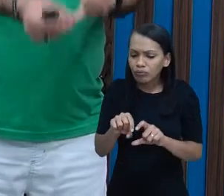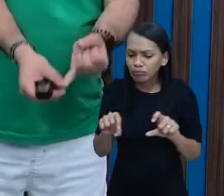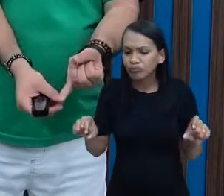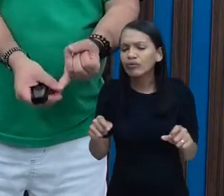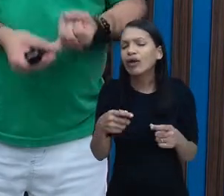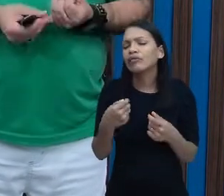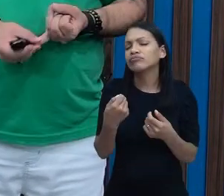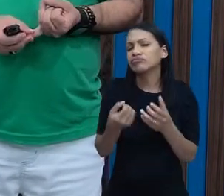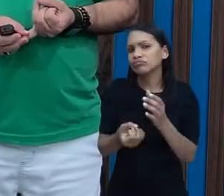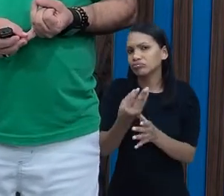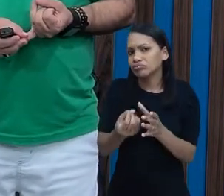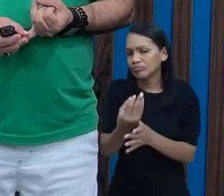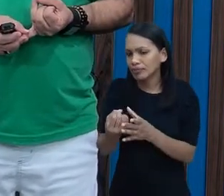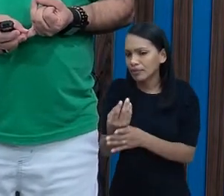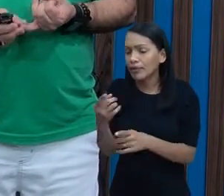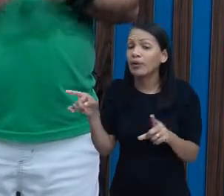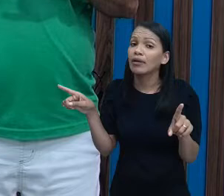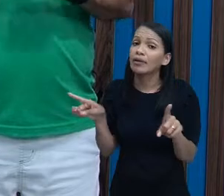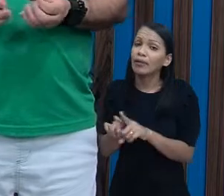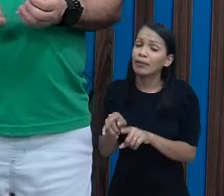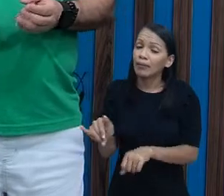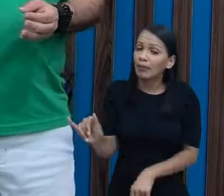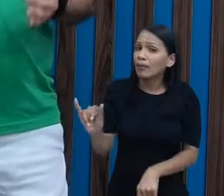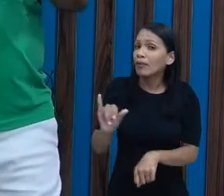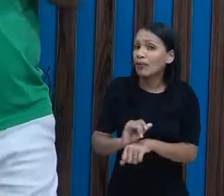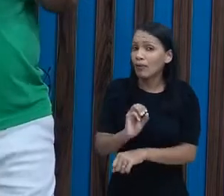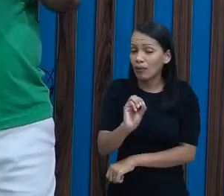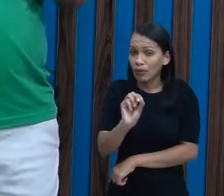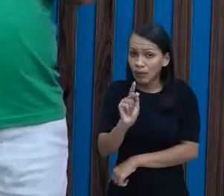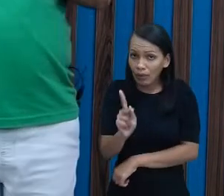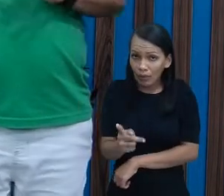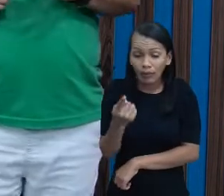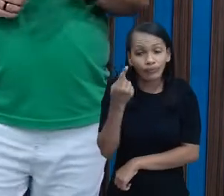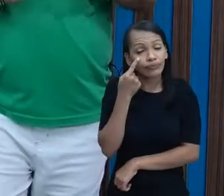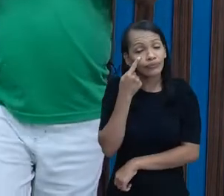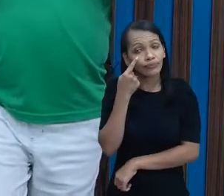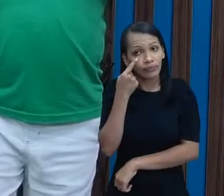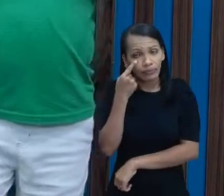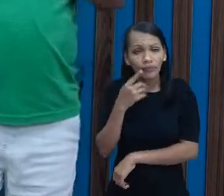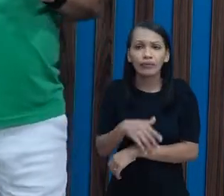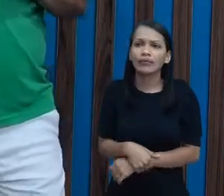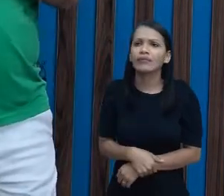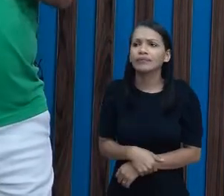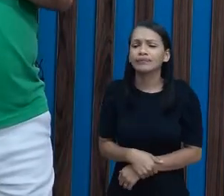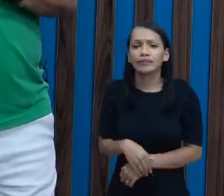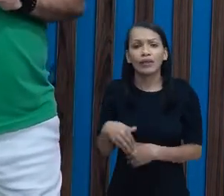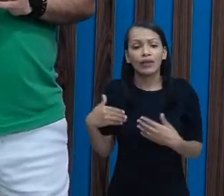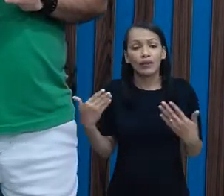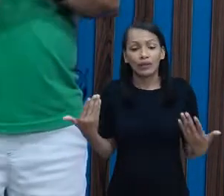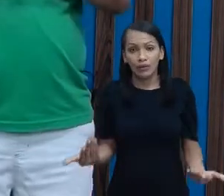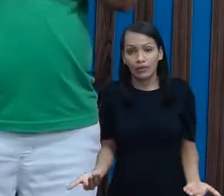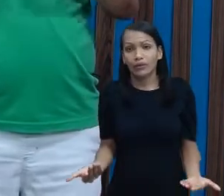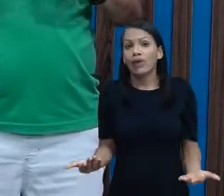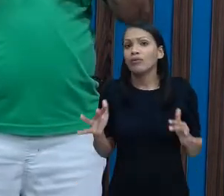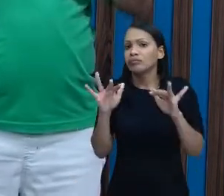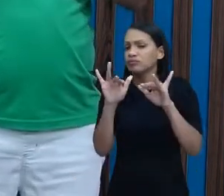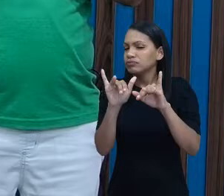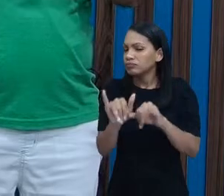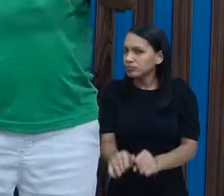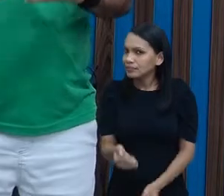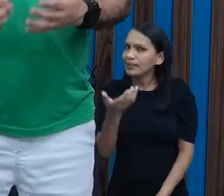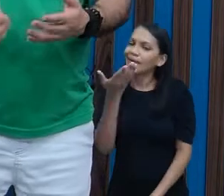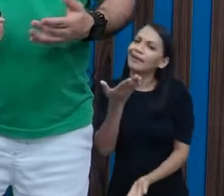e também para a produção do aço, ok? Então, vejam só, a gente vai conduzir aqui para encerrar a